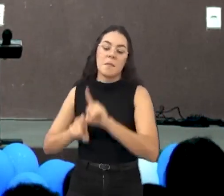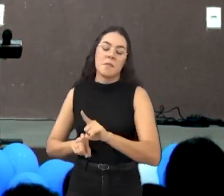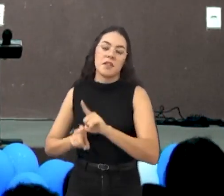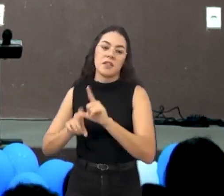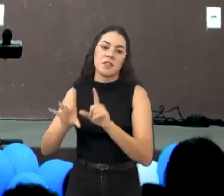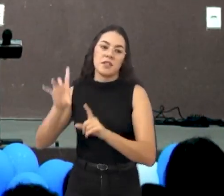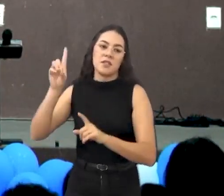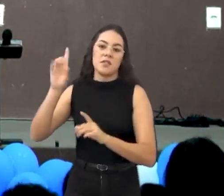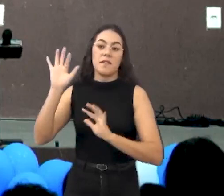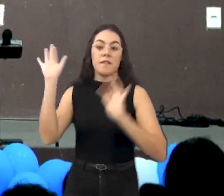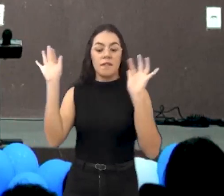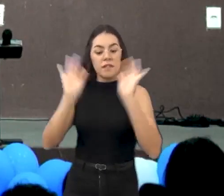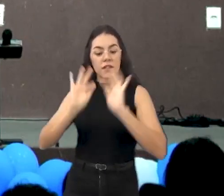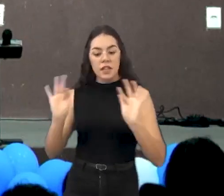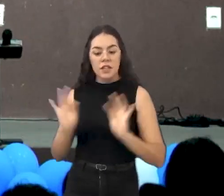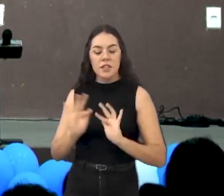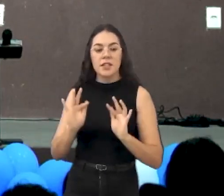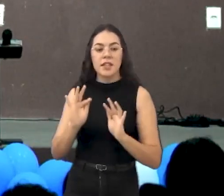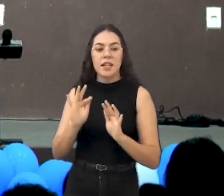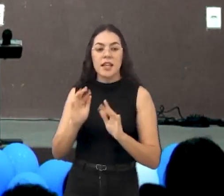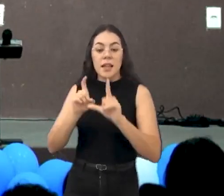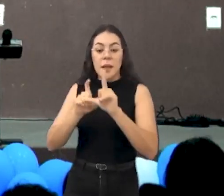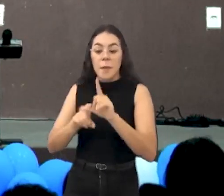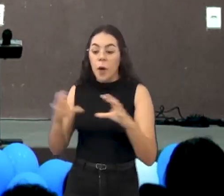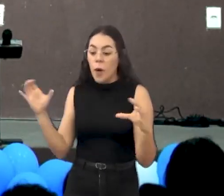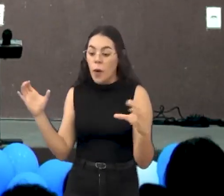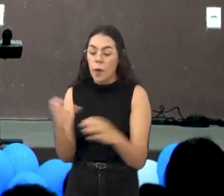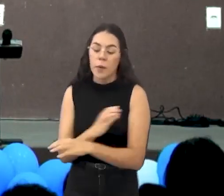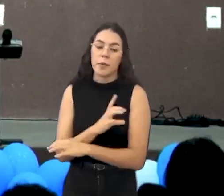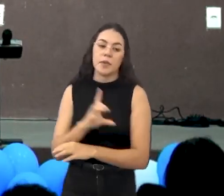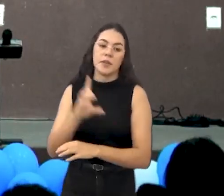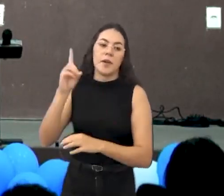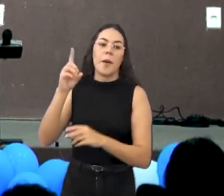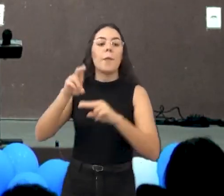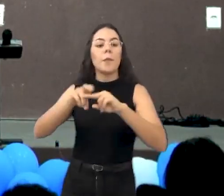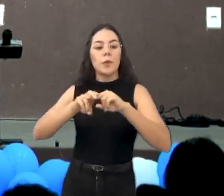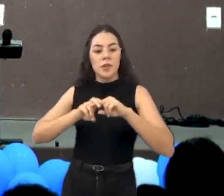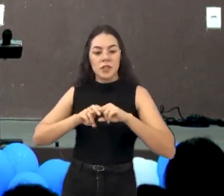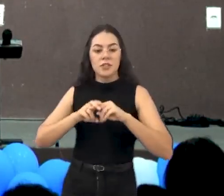os que dependem completamente do Senhor, e por isso eles herdarão a terra.